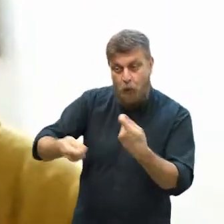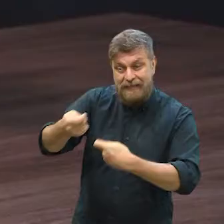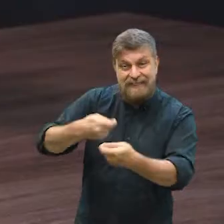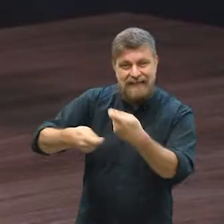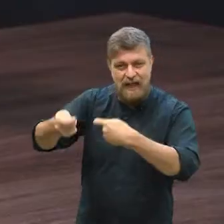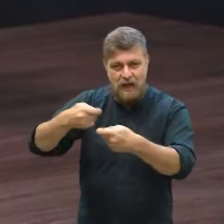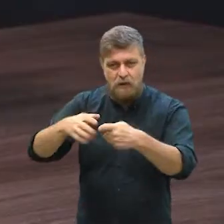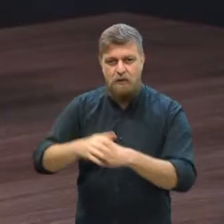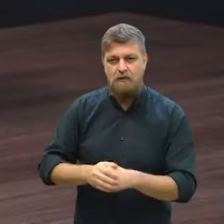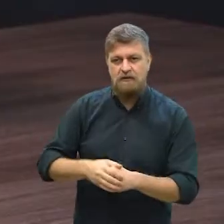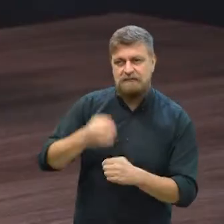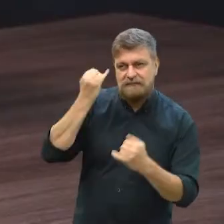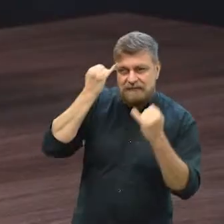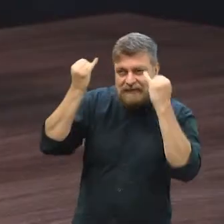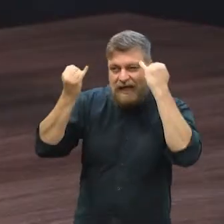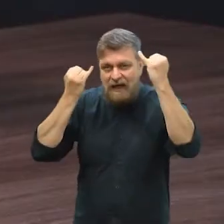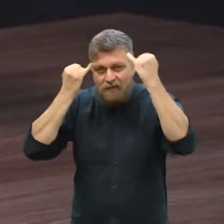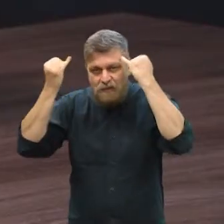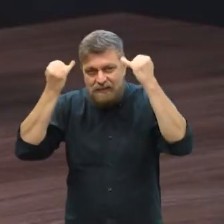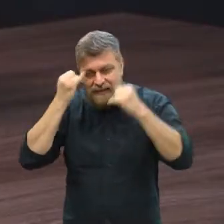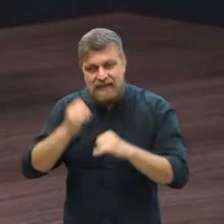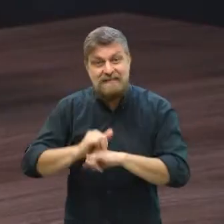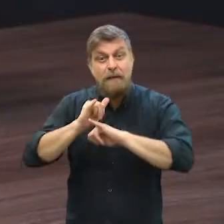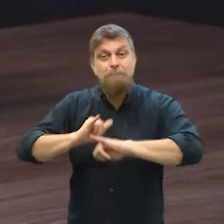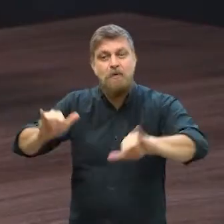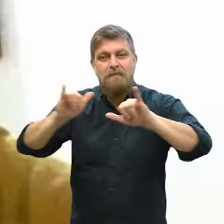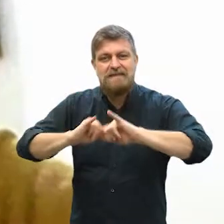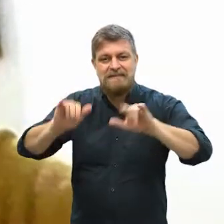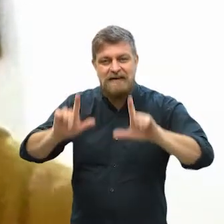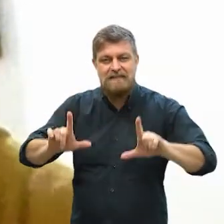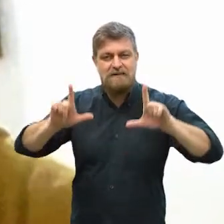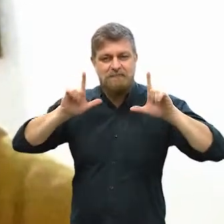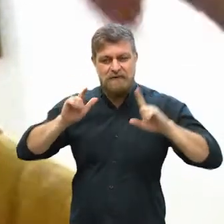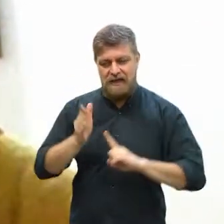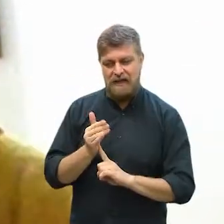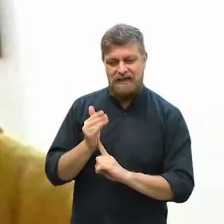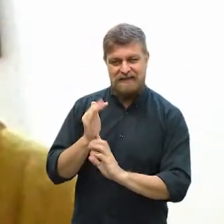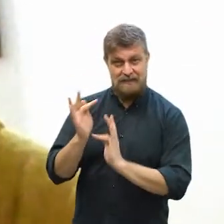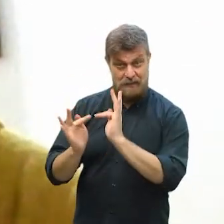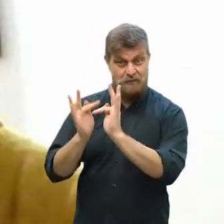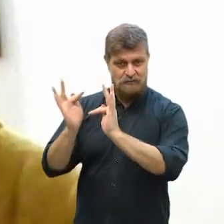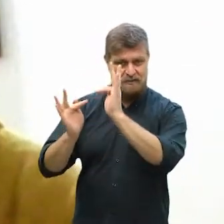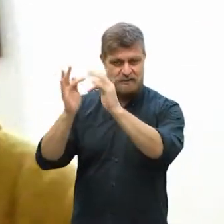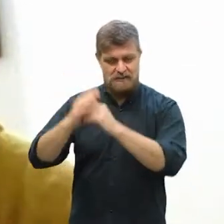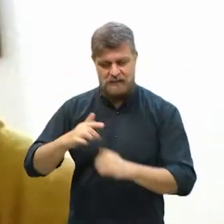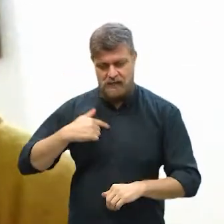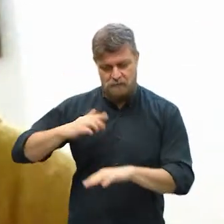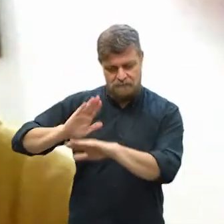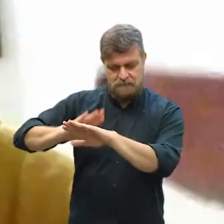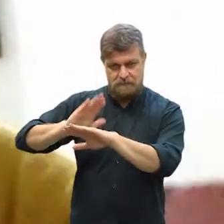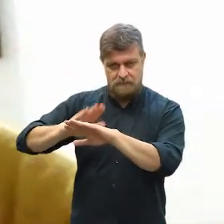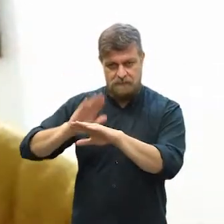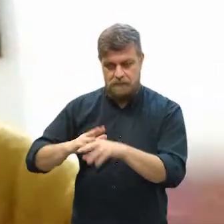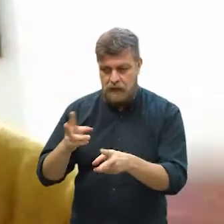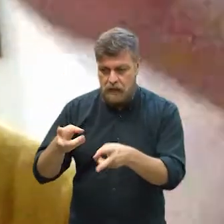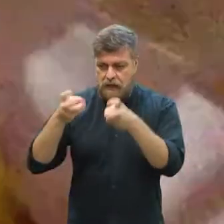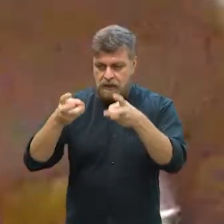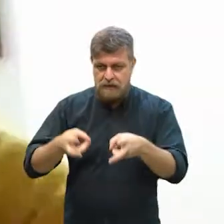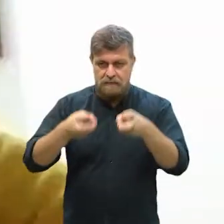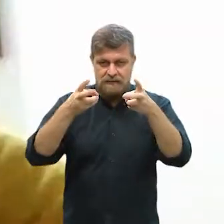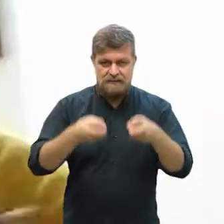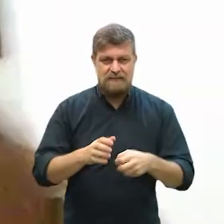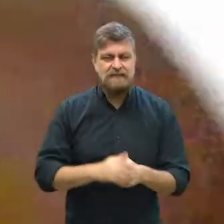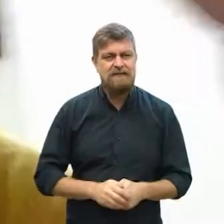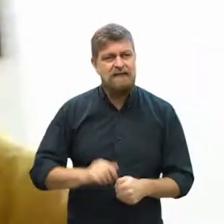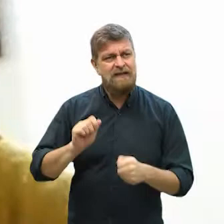negócios dentro da indústria criativa, então dentro das agências de publicidade ou de tecnologia para esse mercado também, e sempre via a dificuldade do